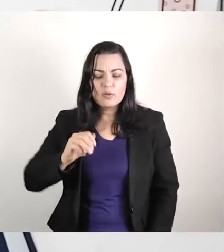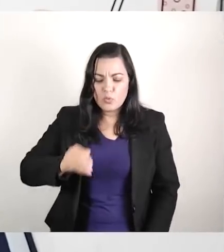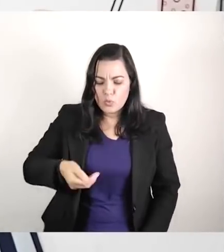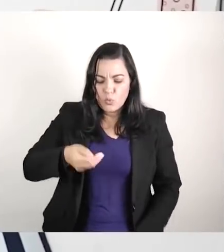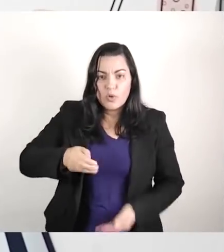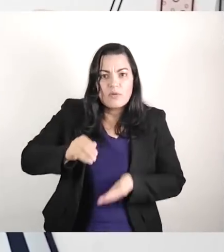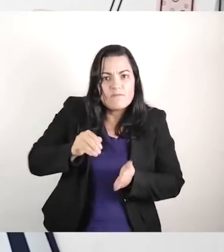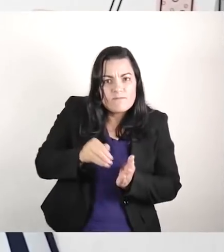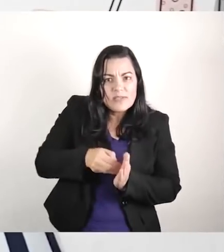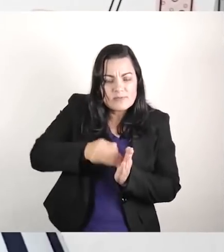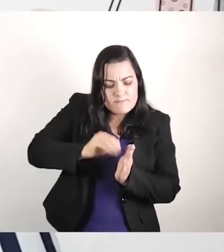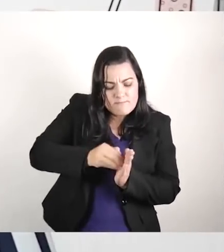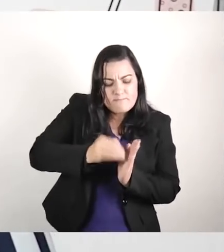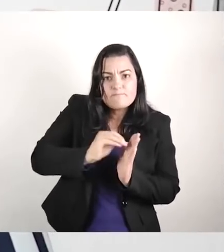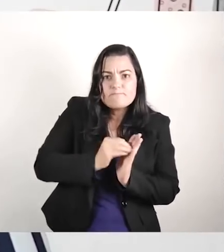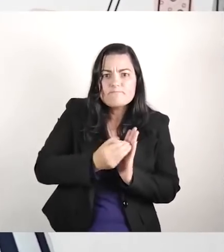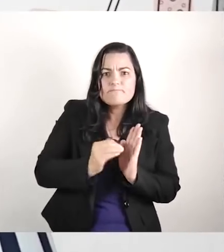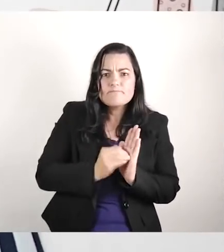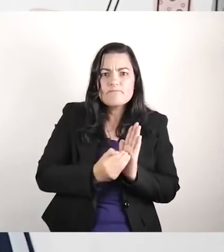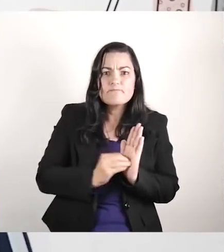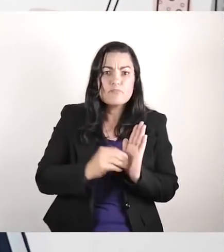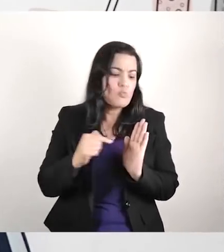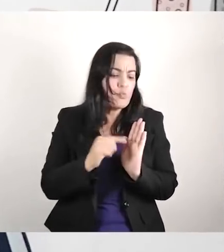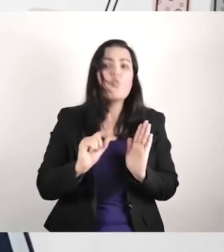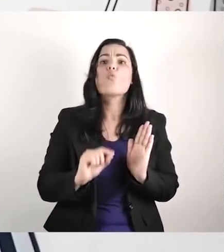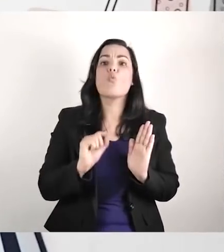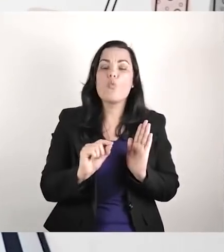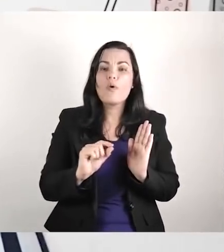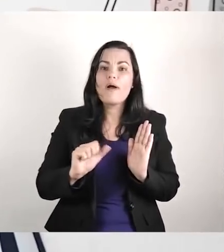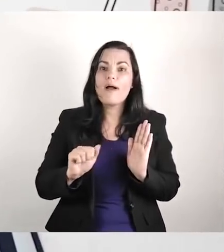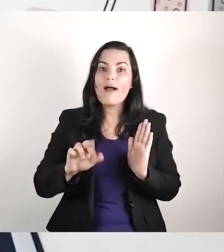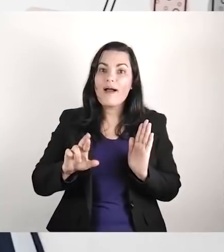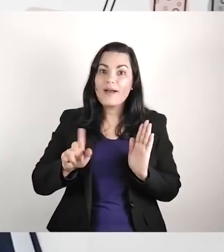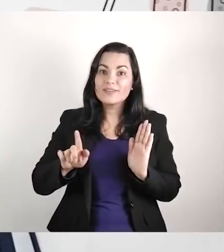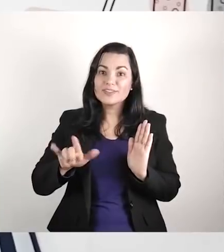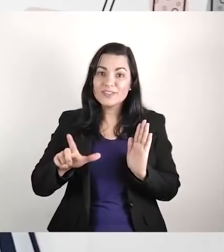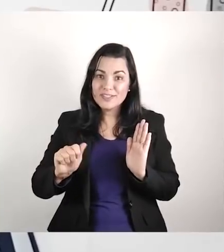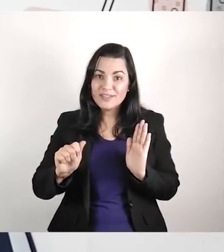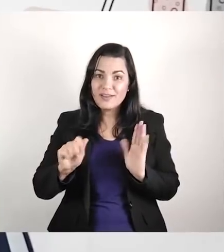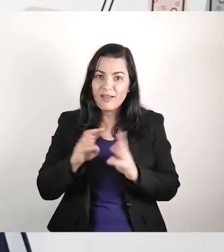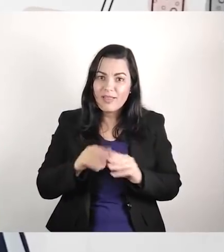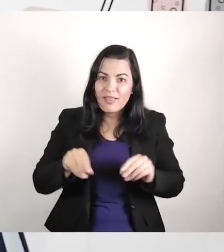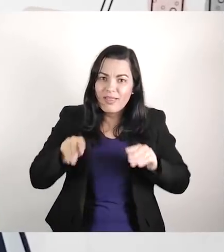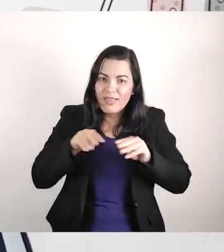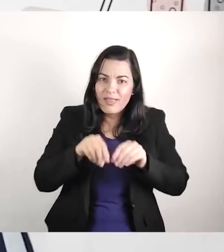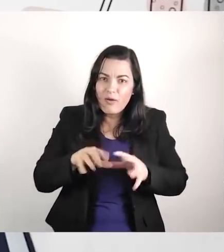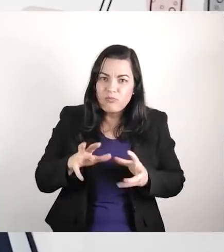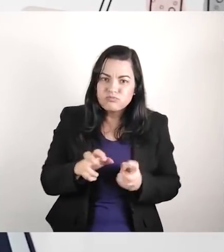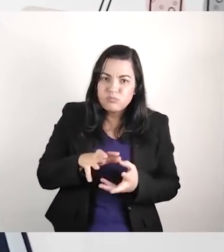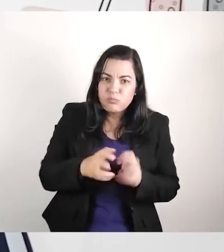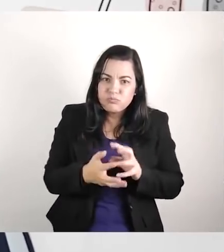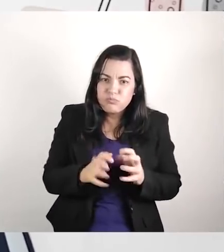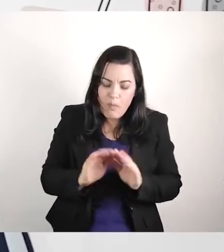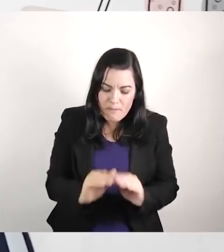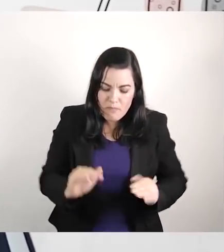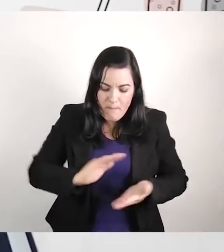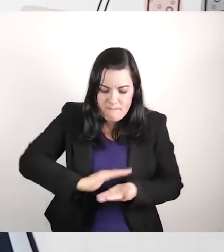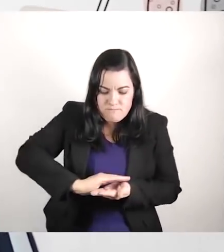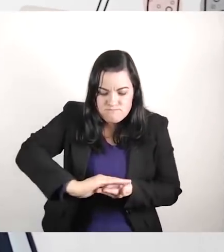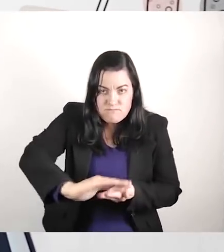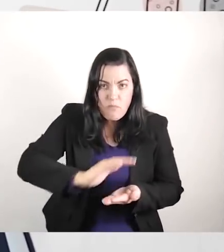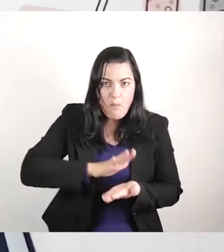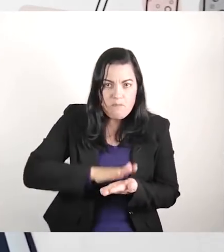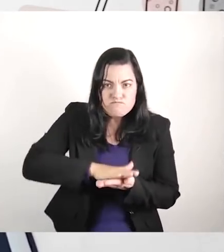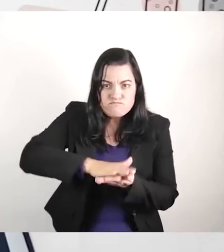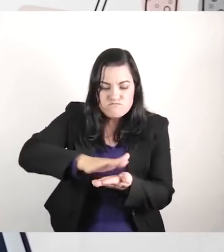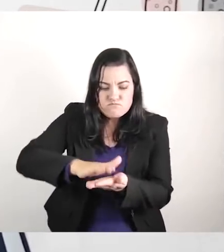quê? Argila. Então eles pegavam objetos cortantes em forma de cunha, iam modelando